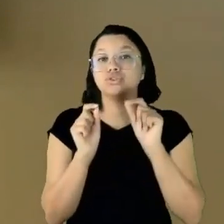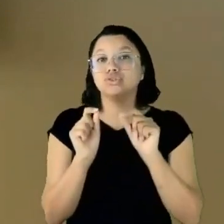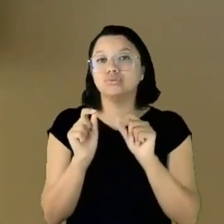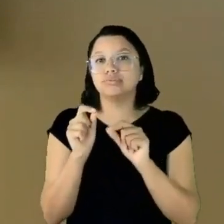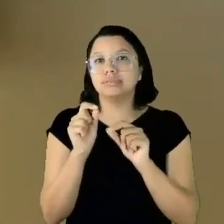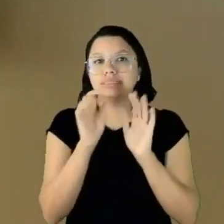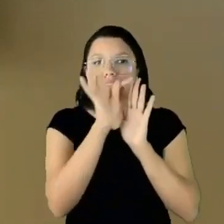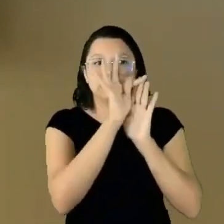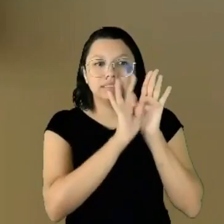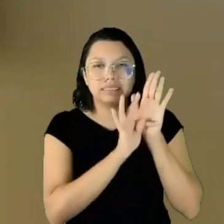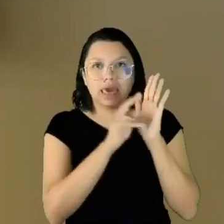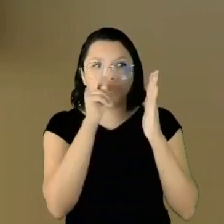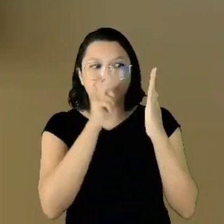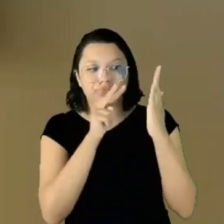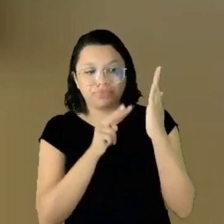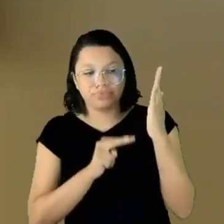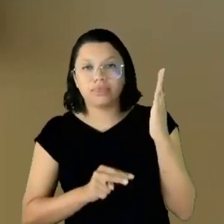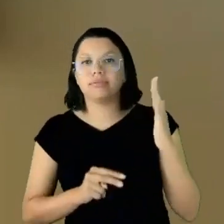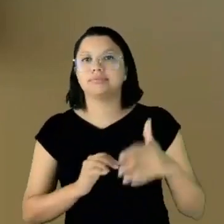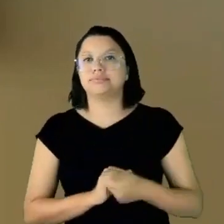a ler um texto